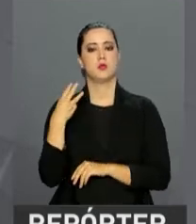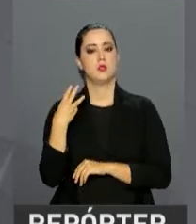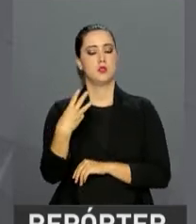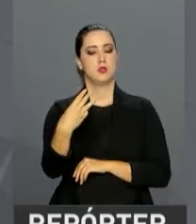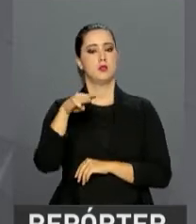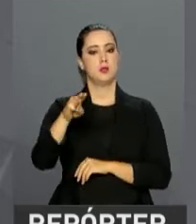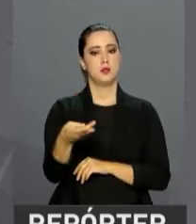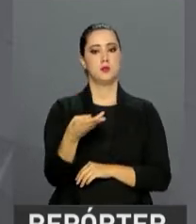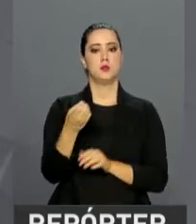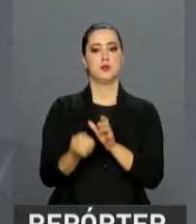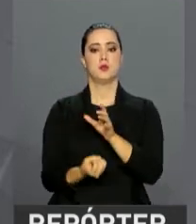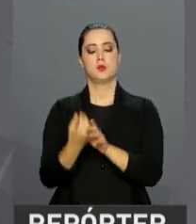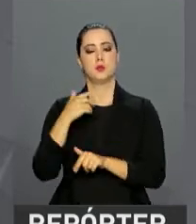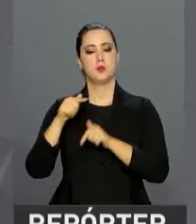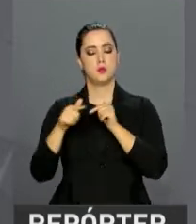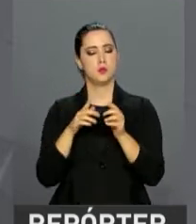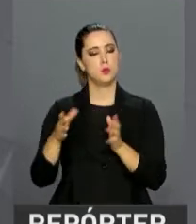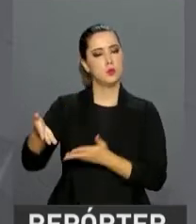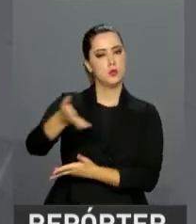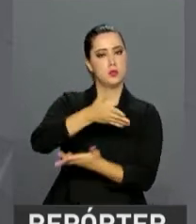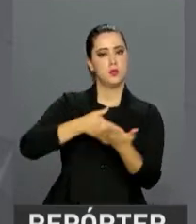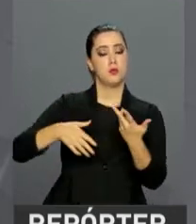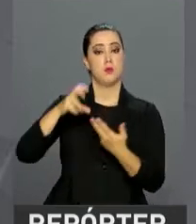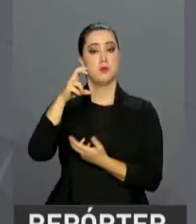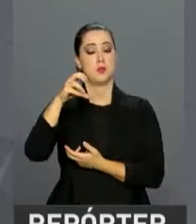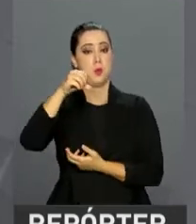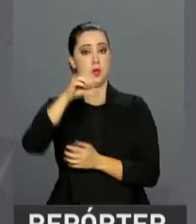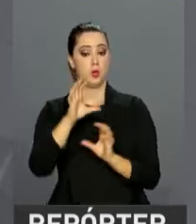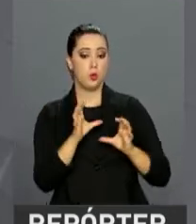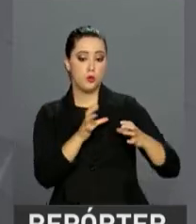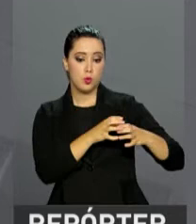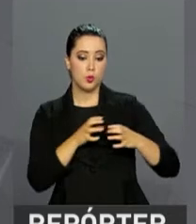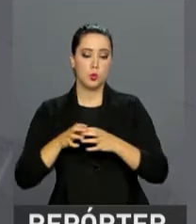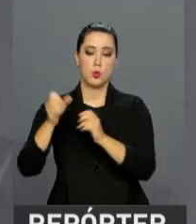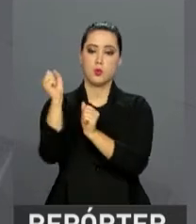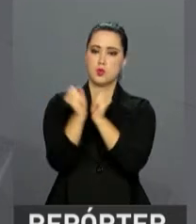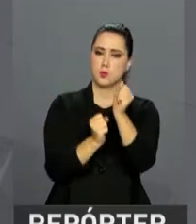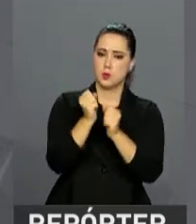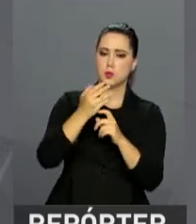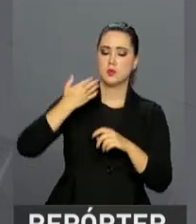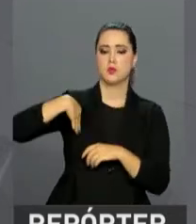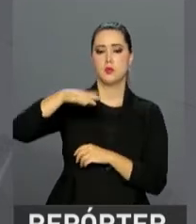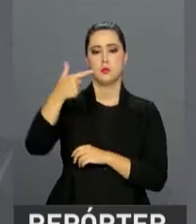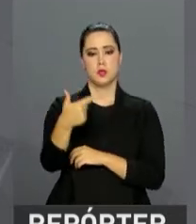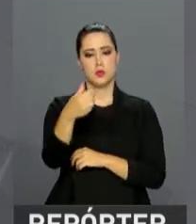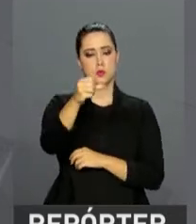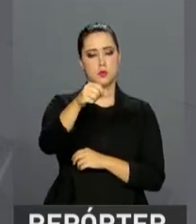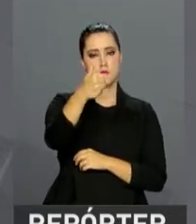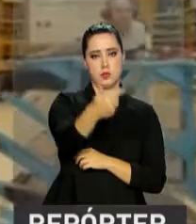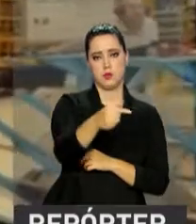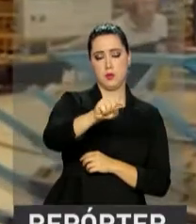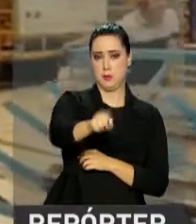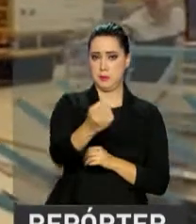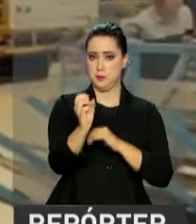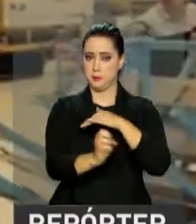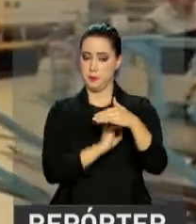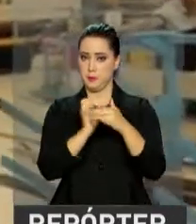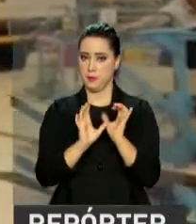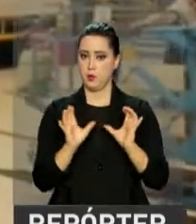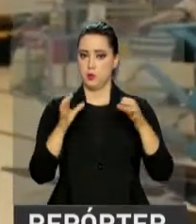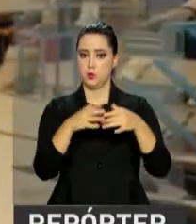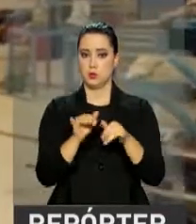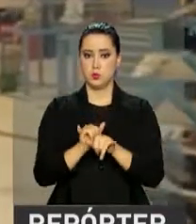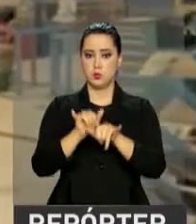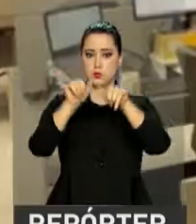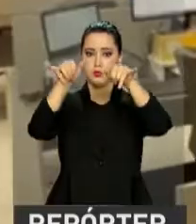envolvem 59 setores produtivos somando 292 mil empresas as áreas aeroespacial